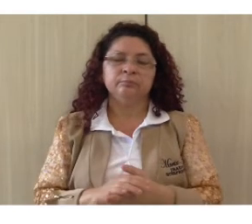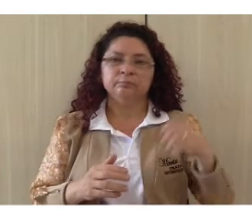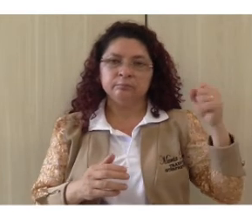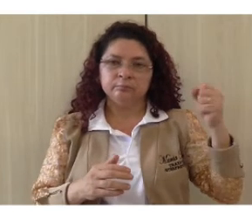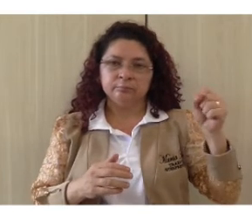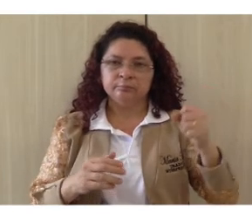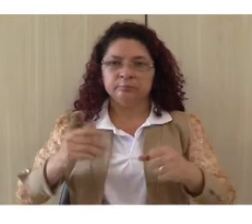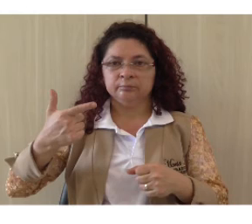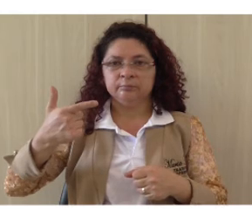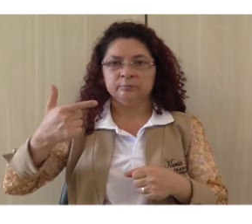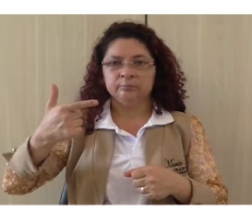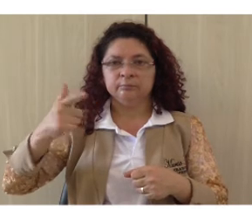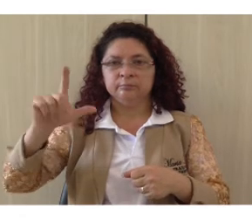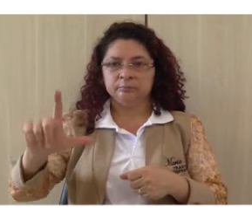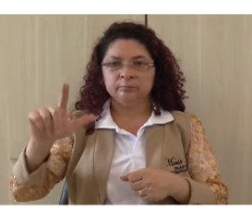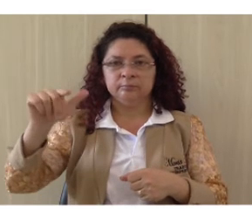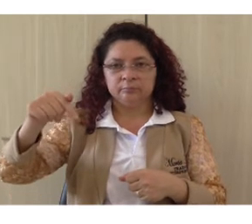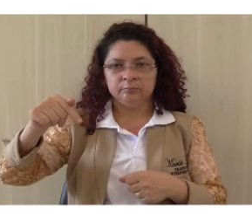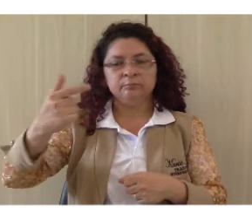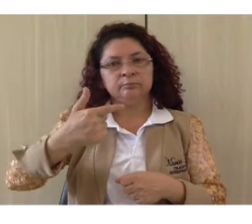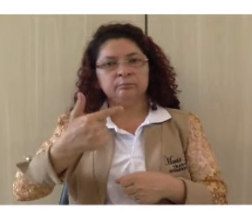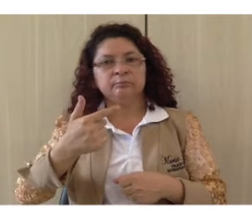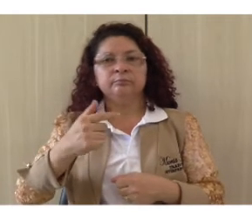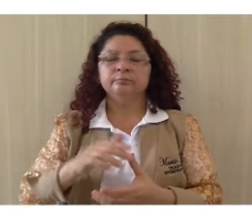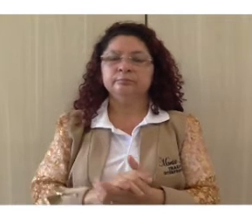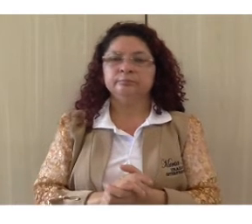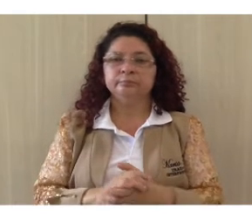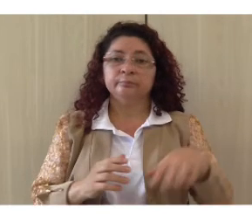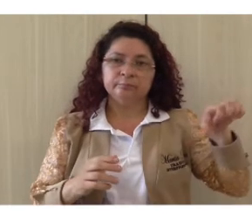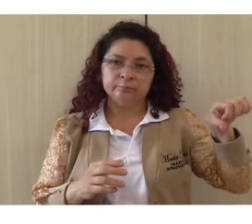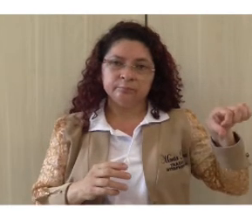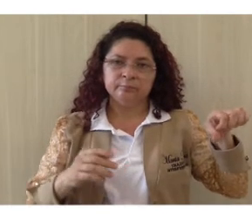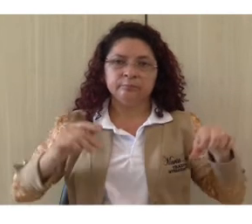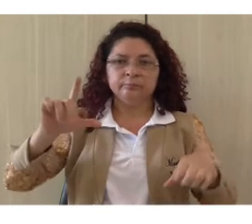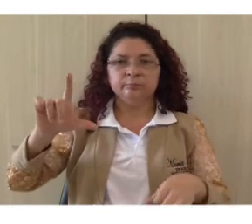8, L7, 2 vagas. Coluna 9,